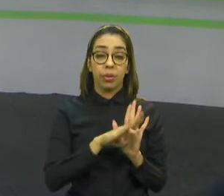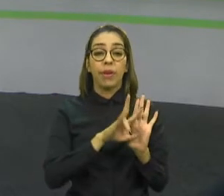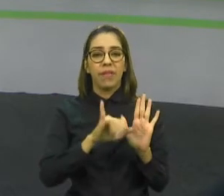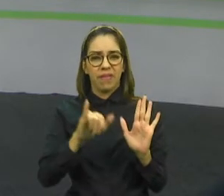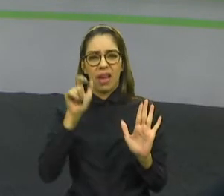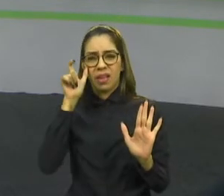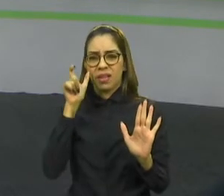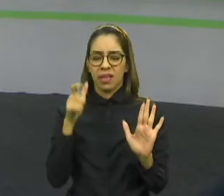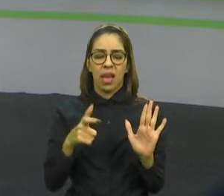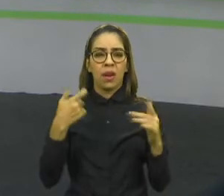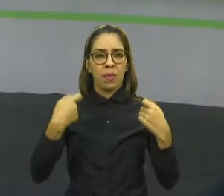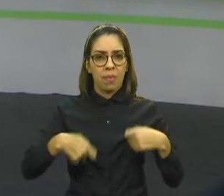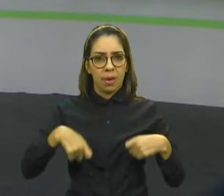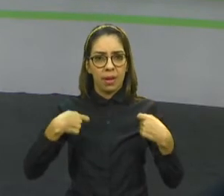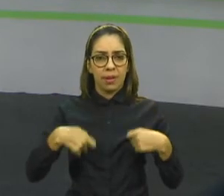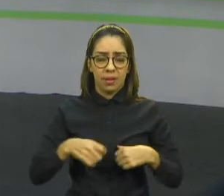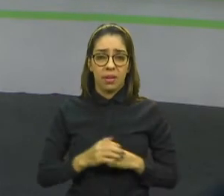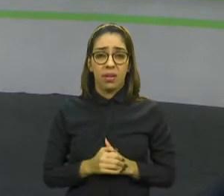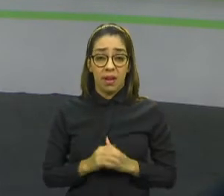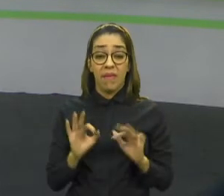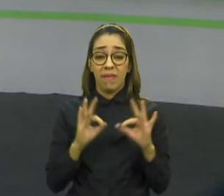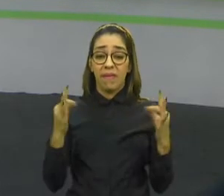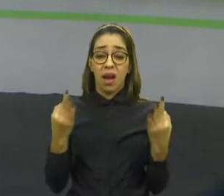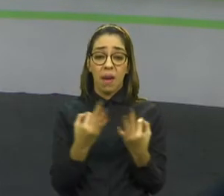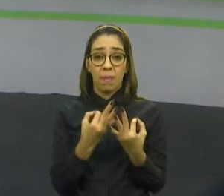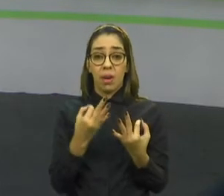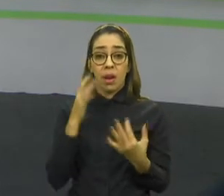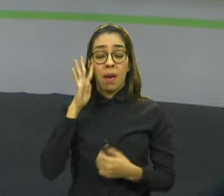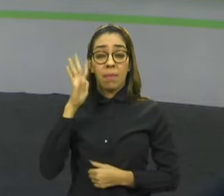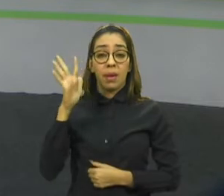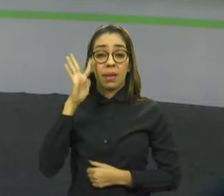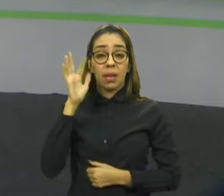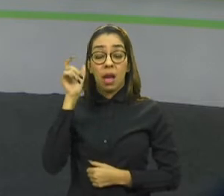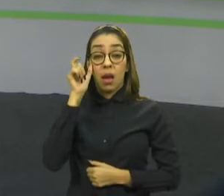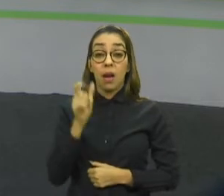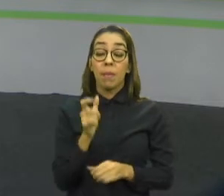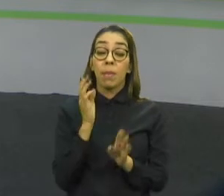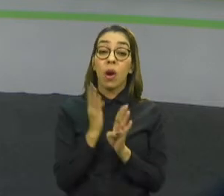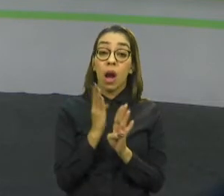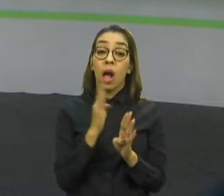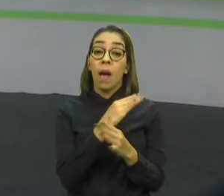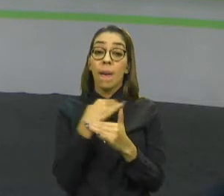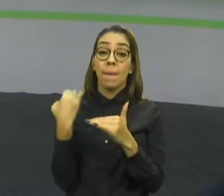atenção dos pais, já que o trânsito é a principal causa externa